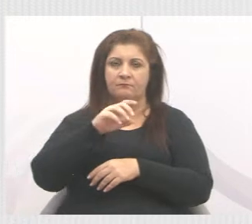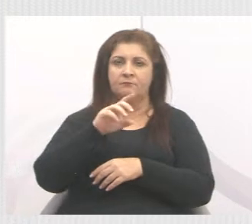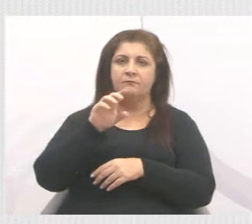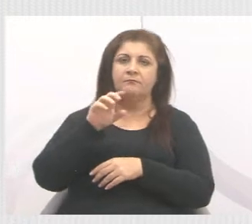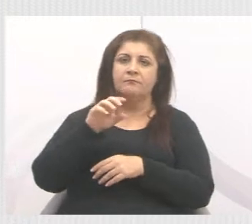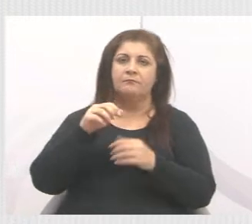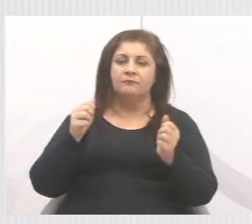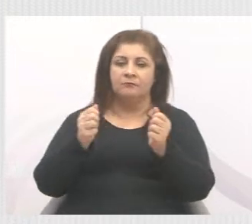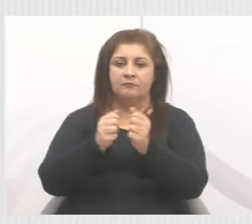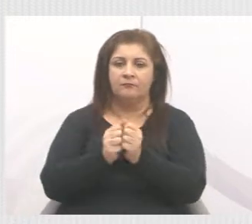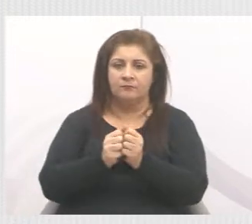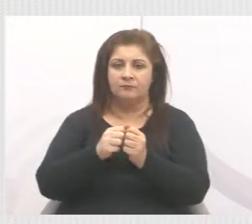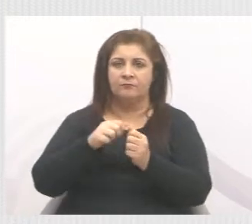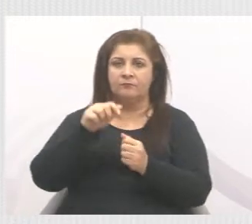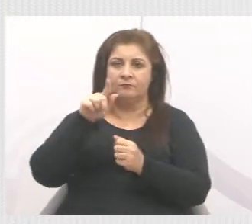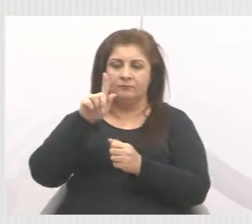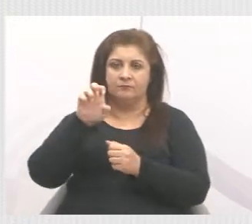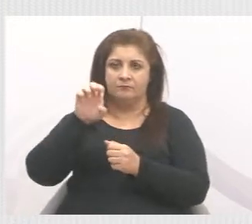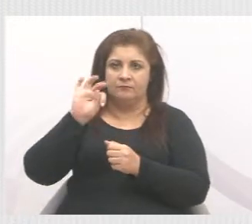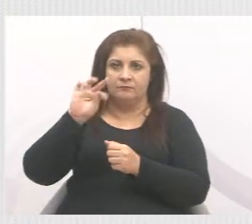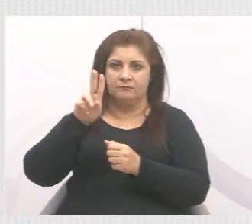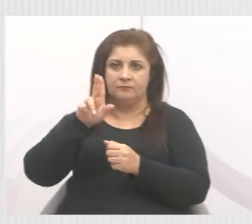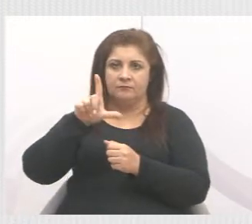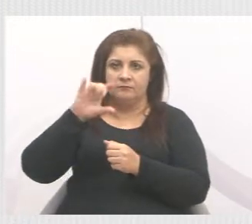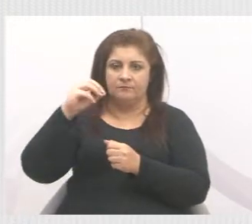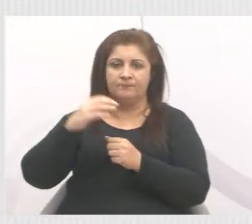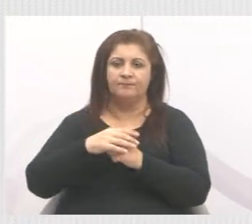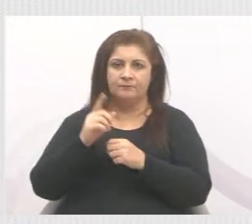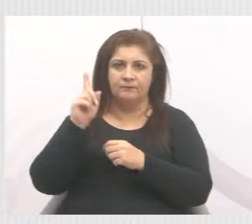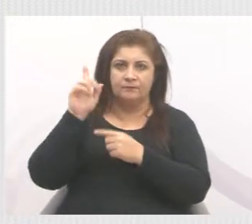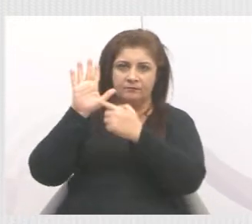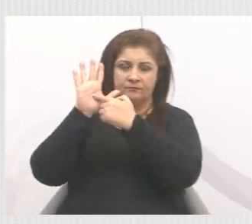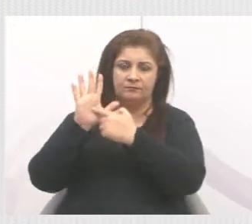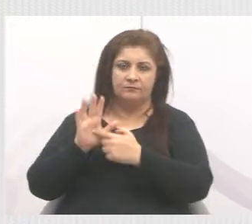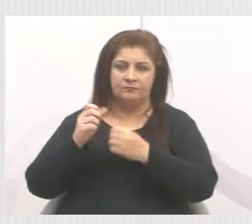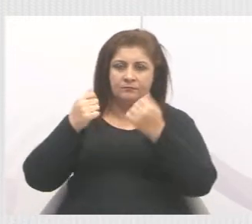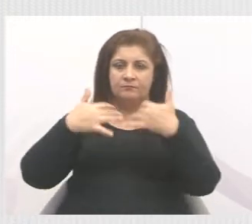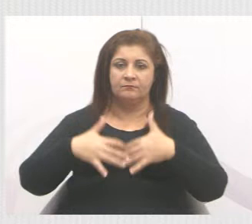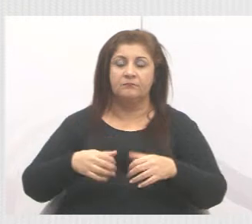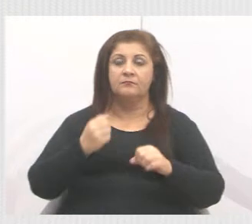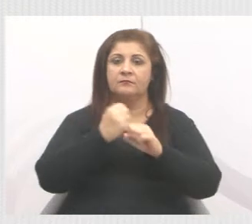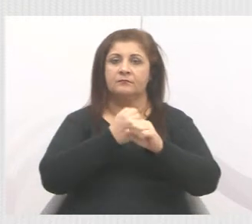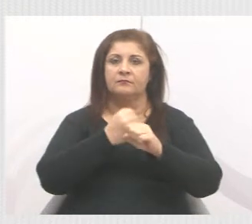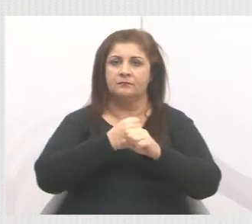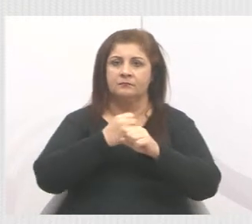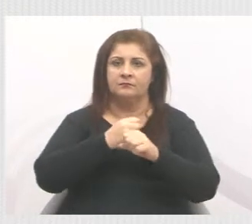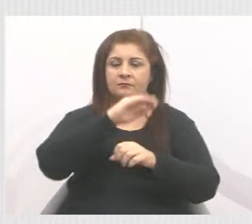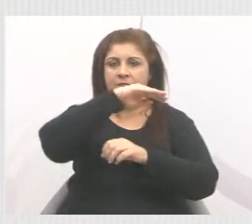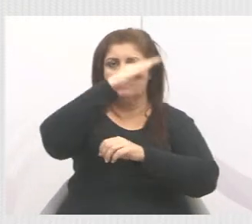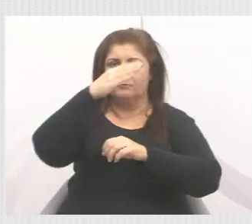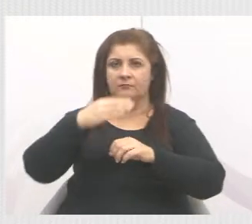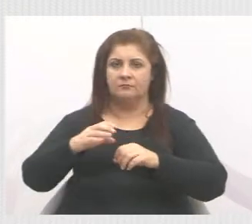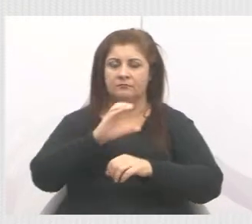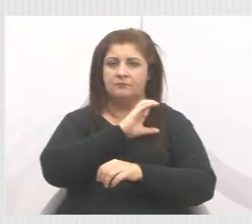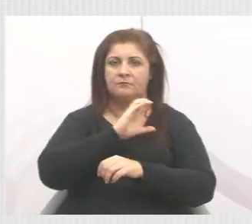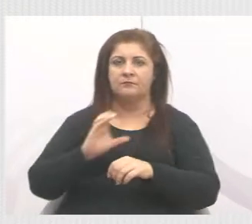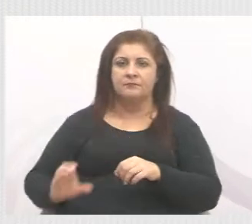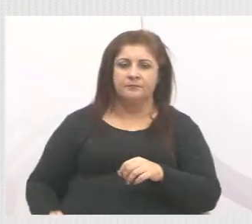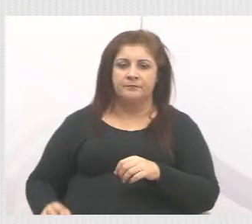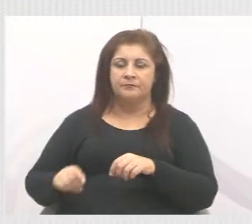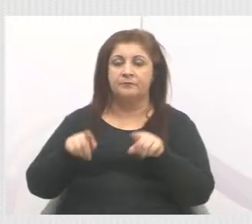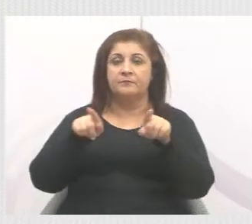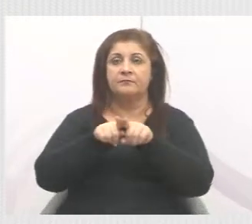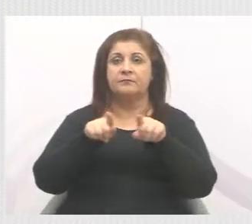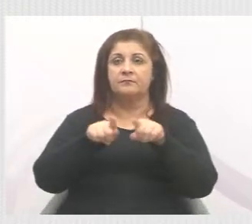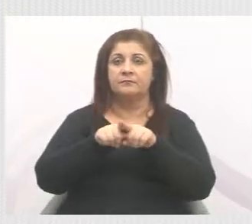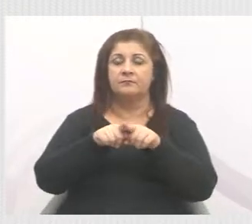Lucas Nogueira Garcia, a Getúlio Vargas, recuperação ambiental do Morro do Cristo, também tem a drenagem